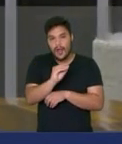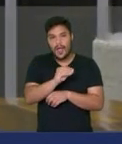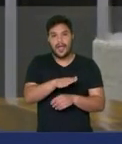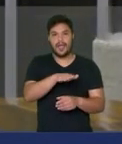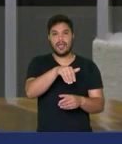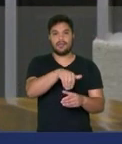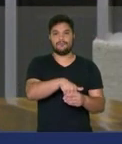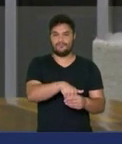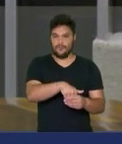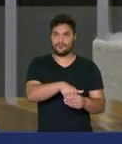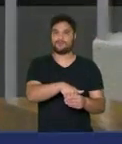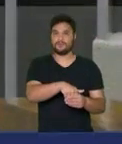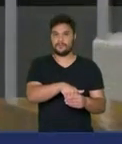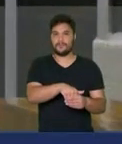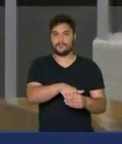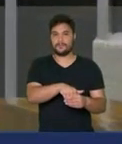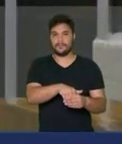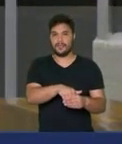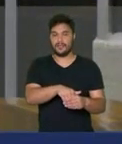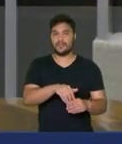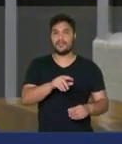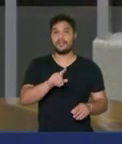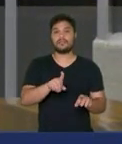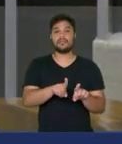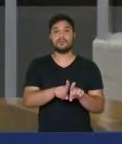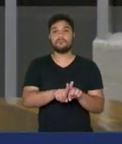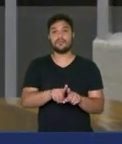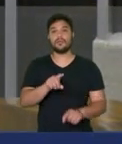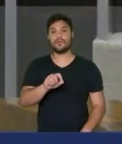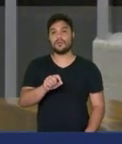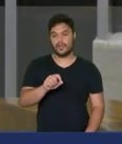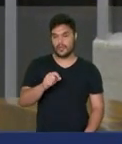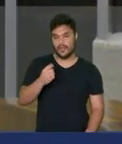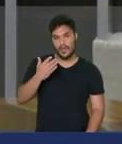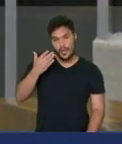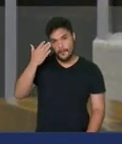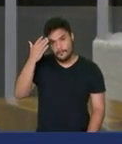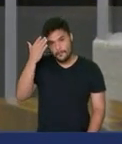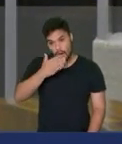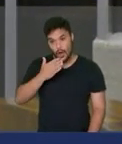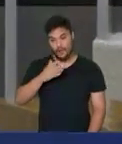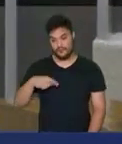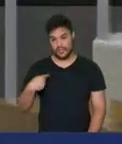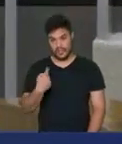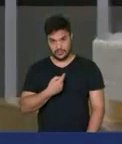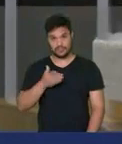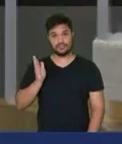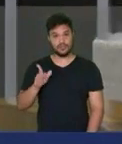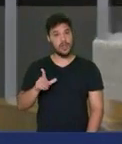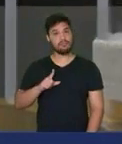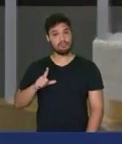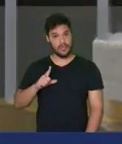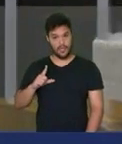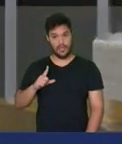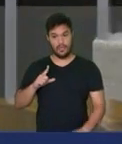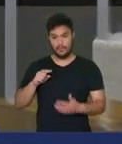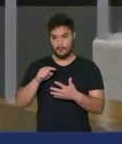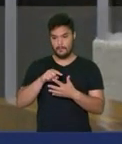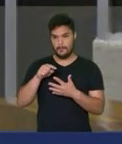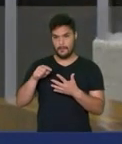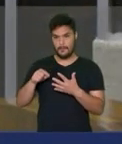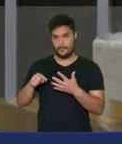e vinculando todas as provas e indícios que nós temos até hoje, vai nos levar a